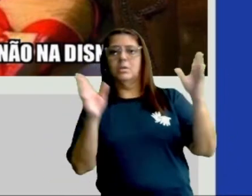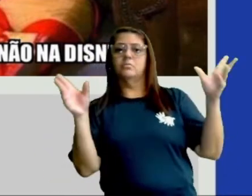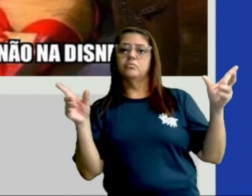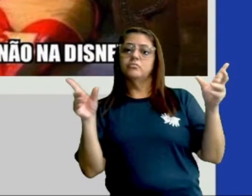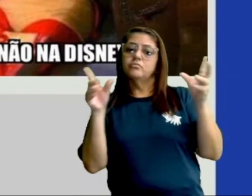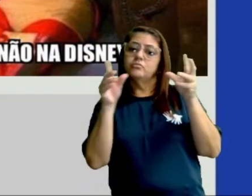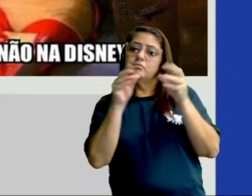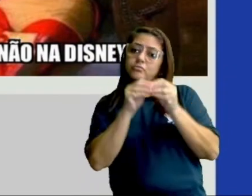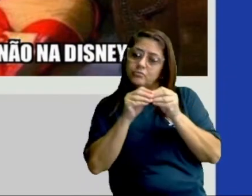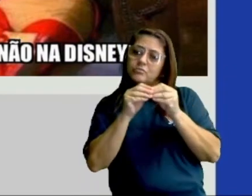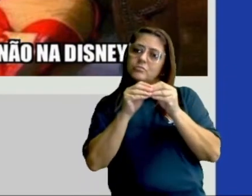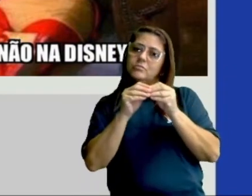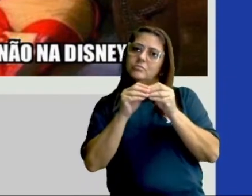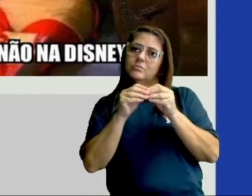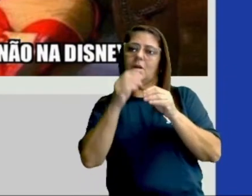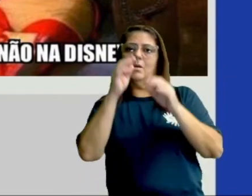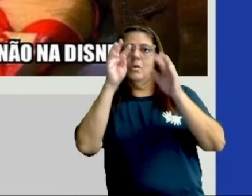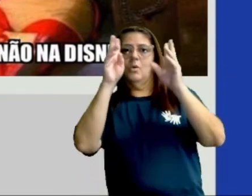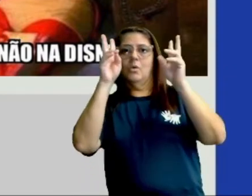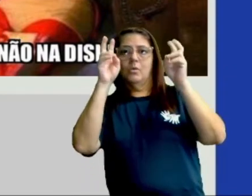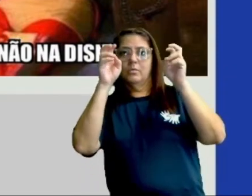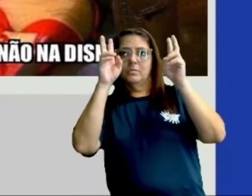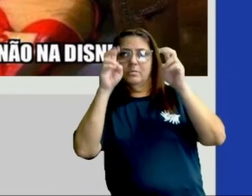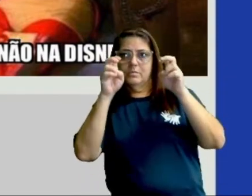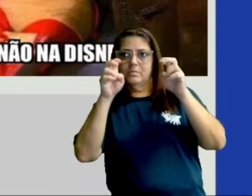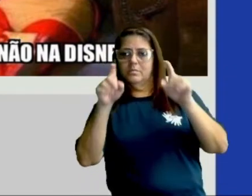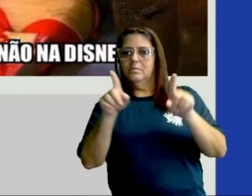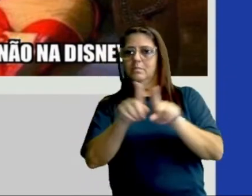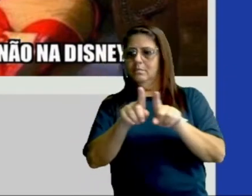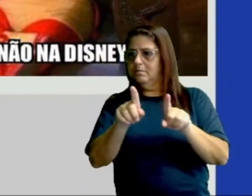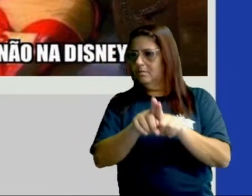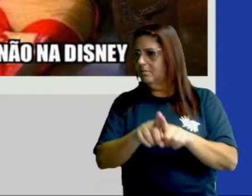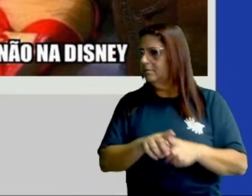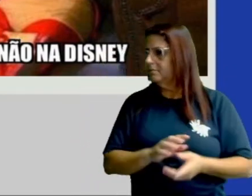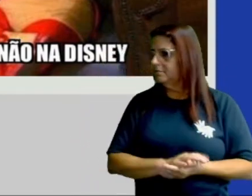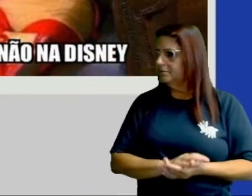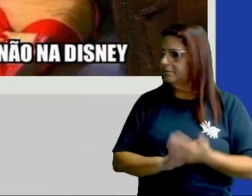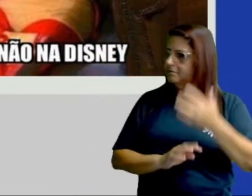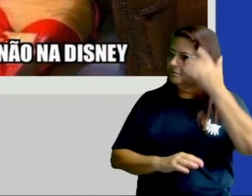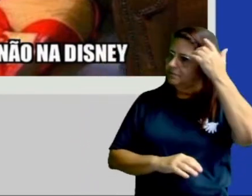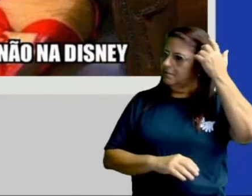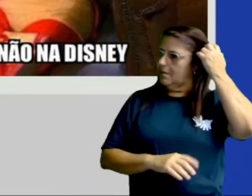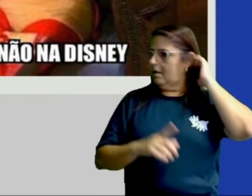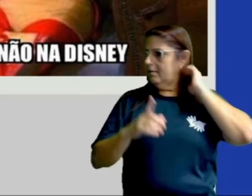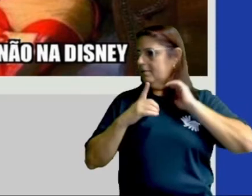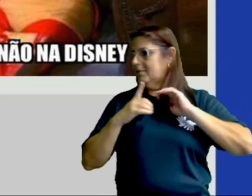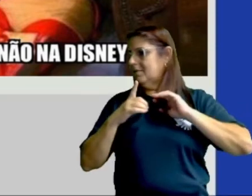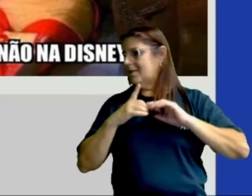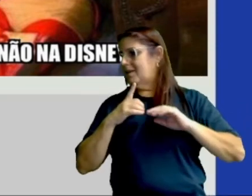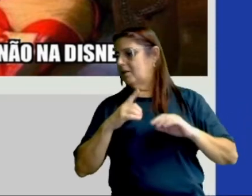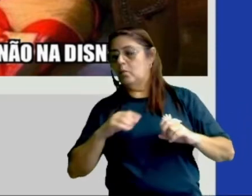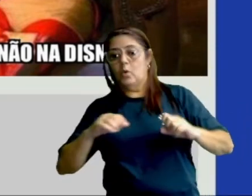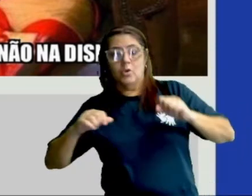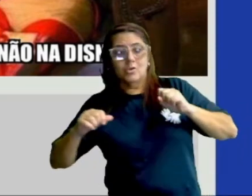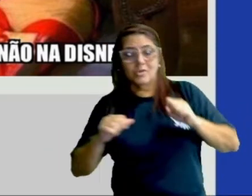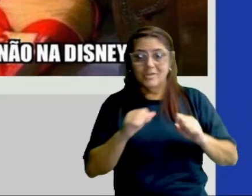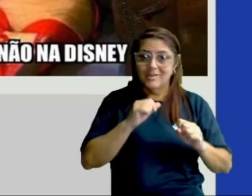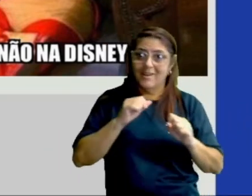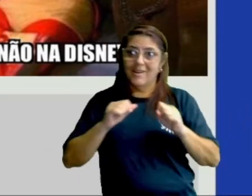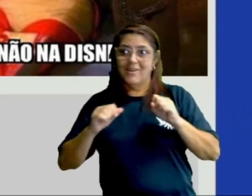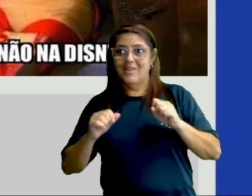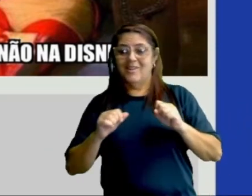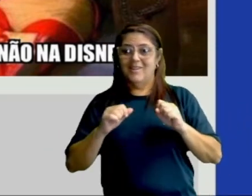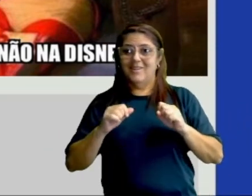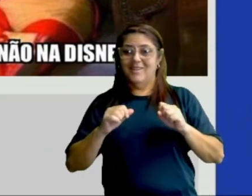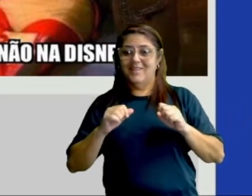gente, de algo muito utilizado que são os memes, tá? E aí do lado a gente tem a imagem de